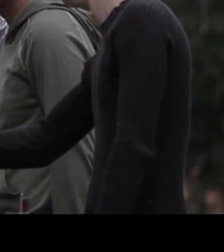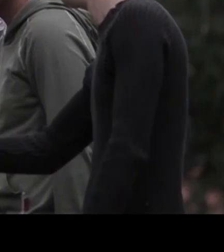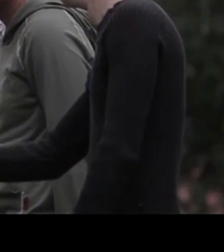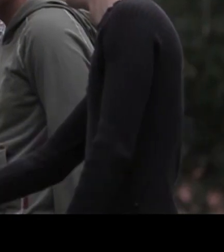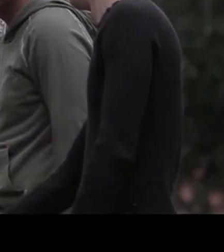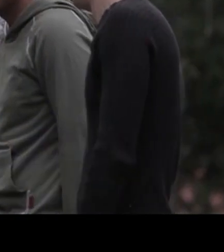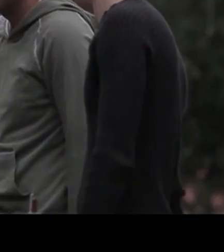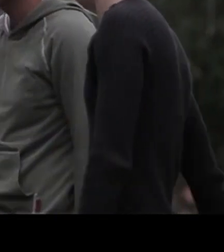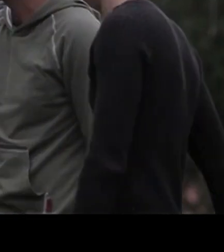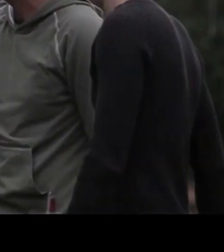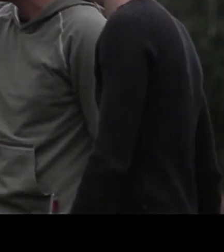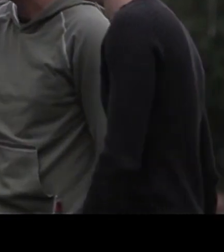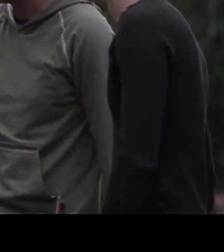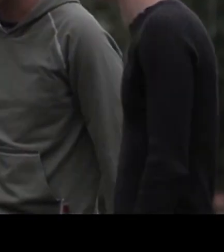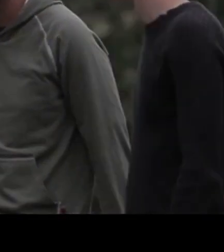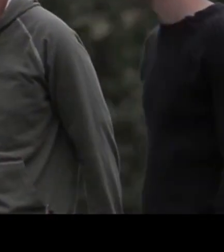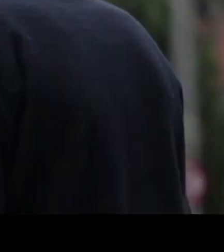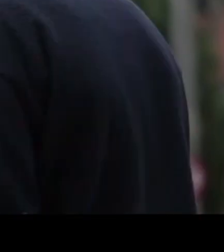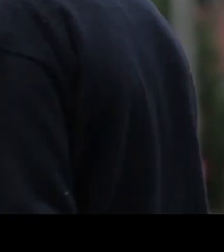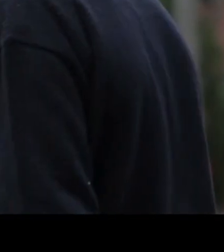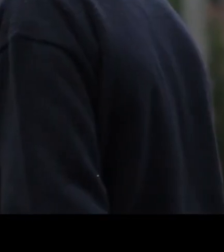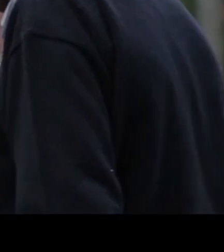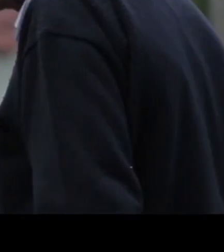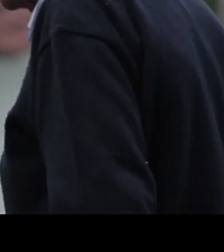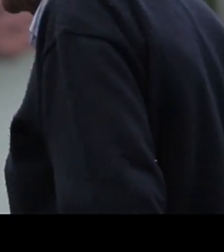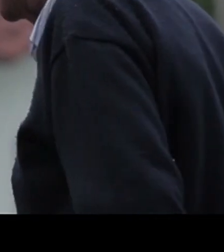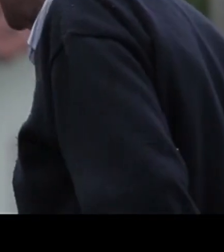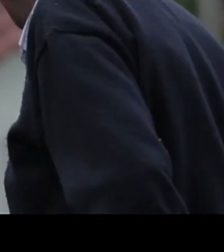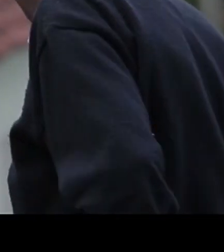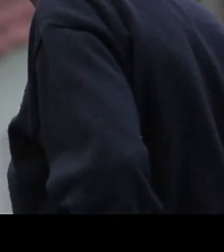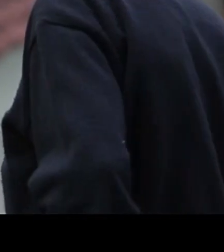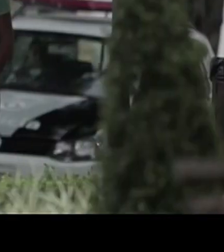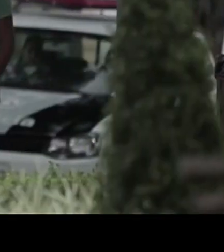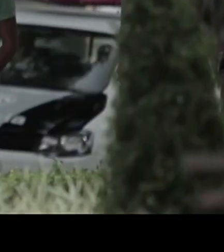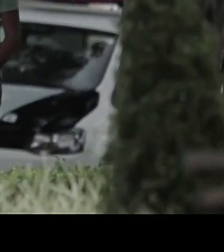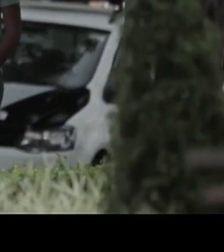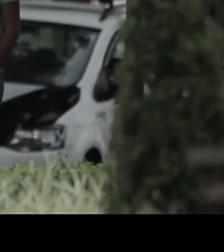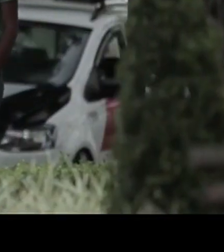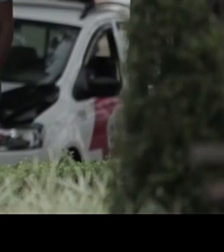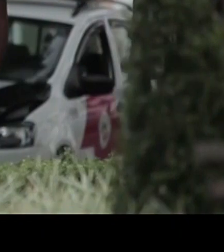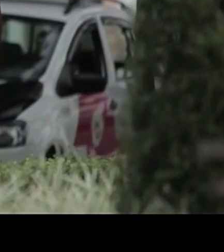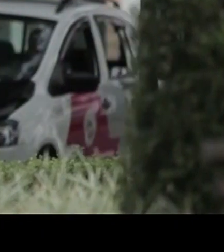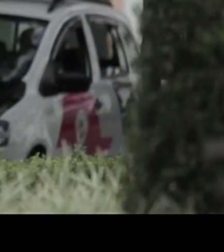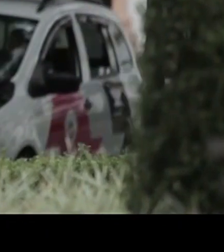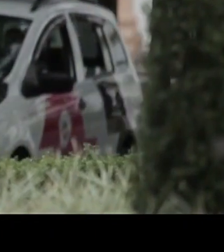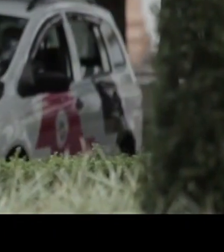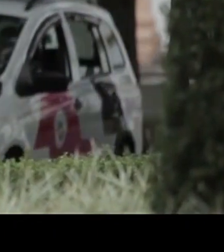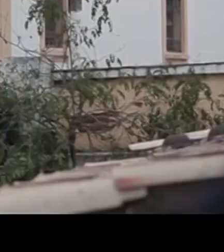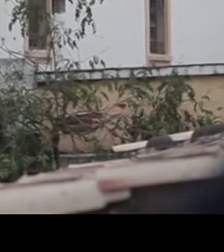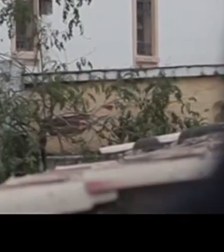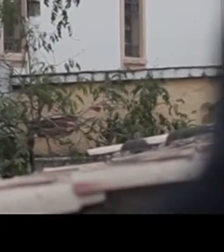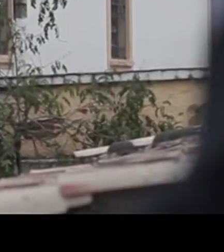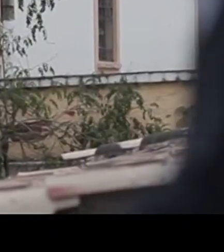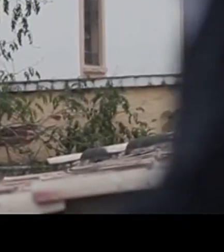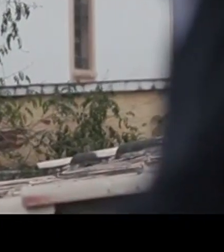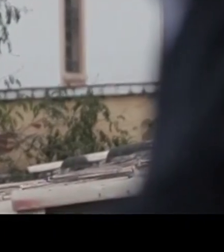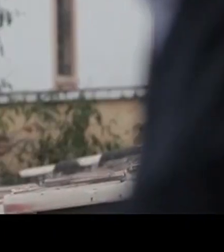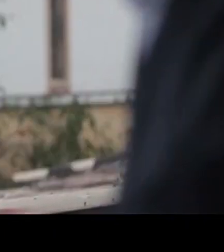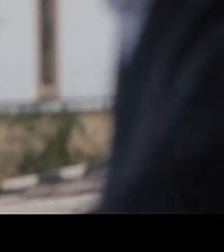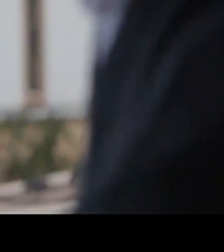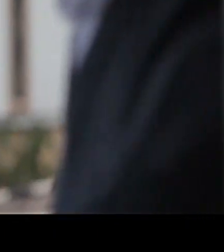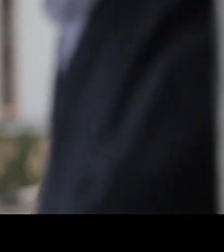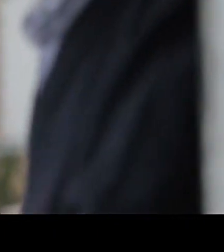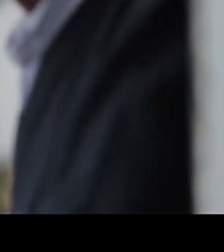Abordagem policial é a Polícia Militar cumprindo o seu dever, cuidando da sua segurança e garantindo a